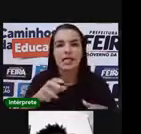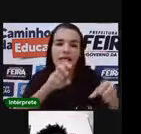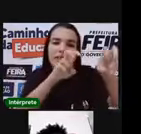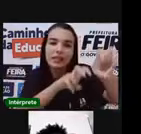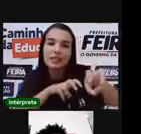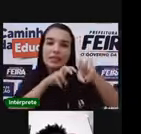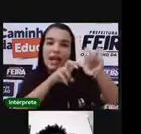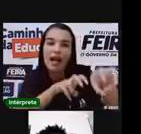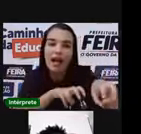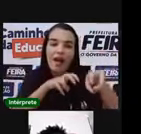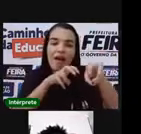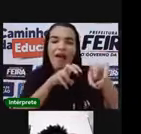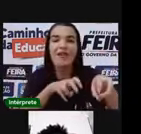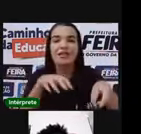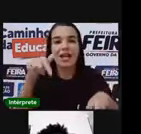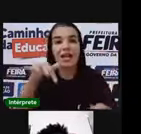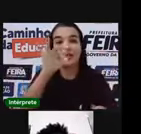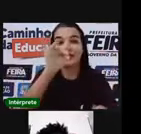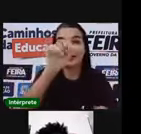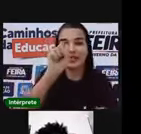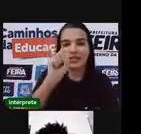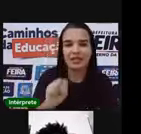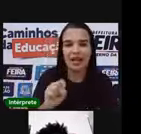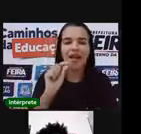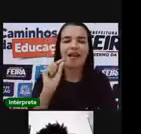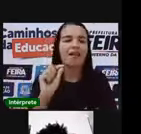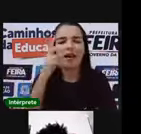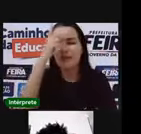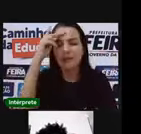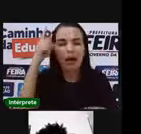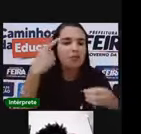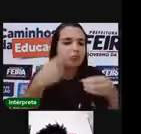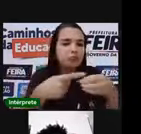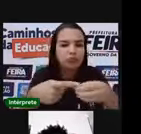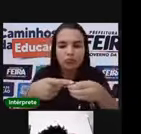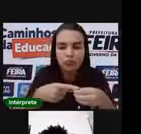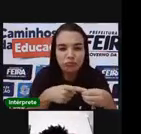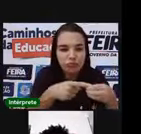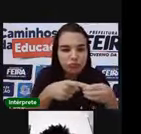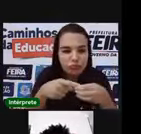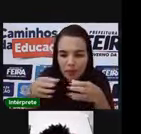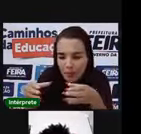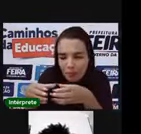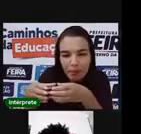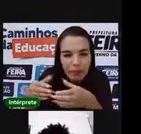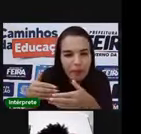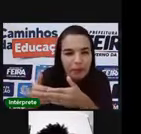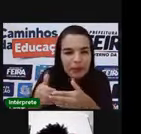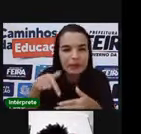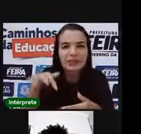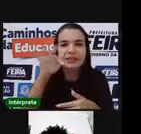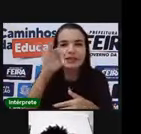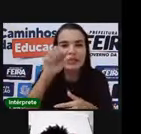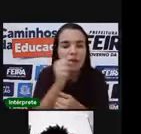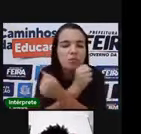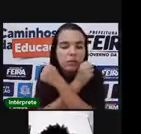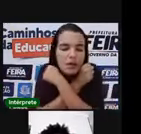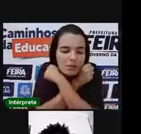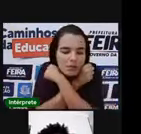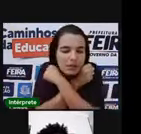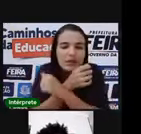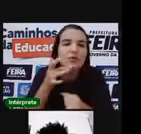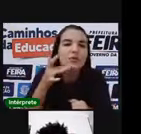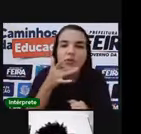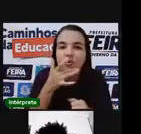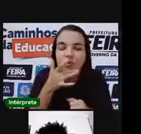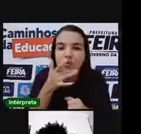Santana, tá? Quem mora nos distritos, tá certo? Um abraço gostoso para vocês. Eu